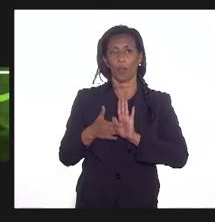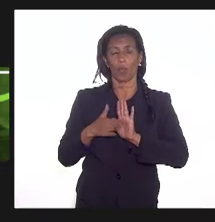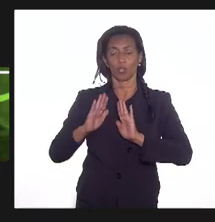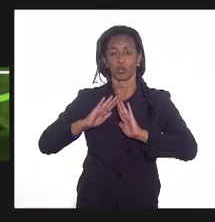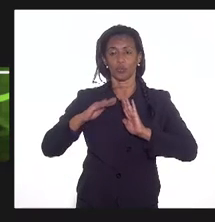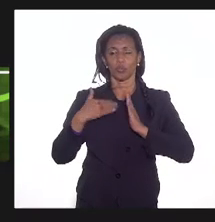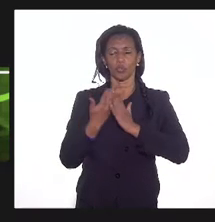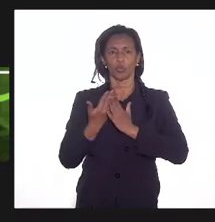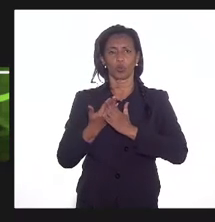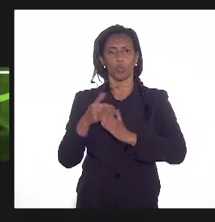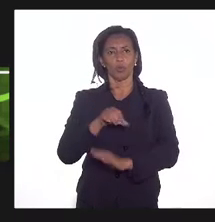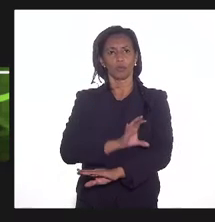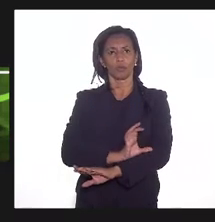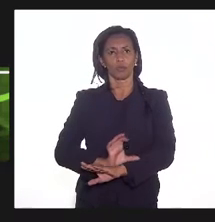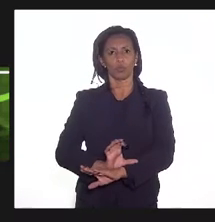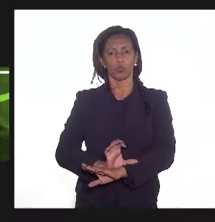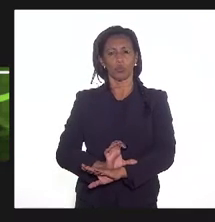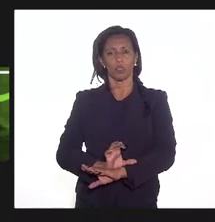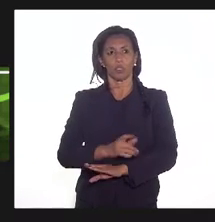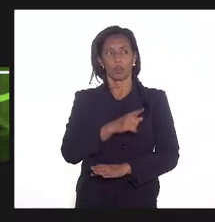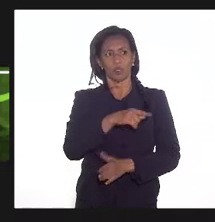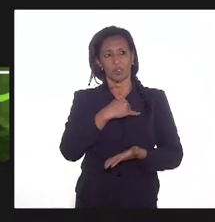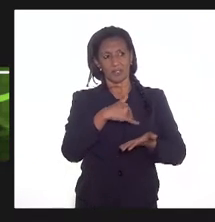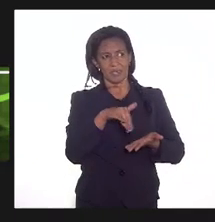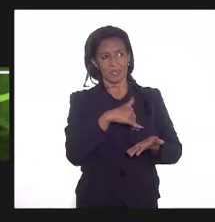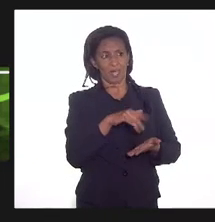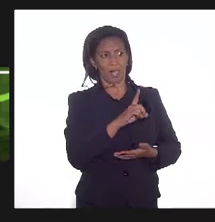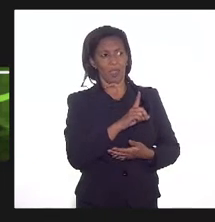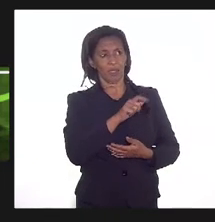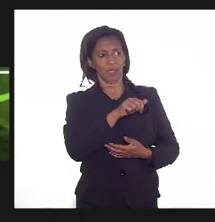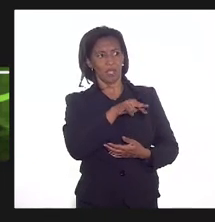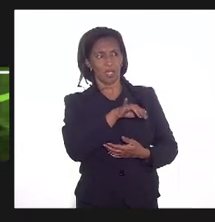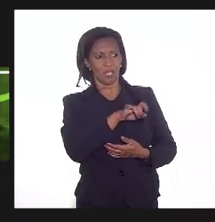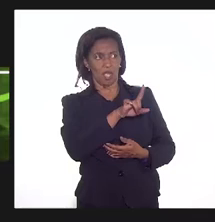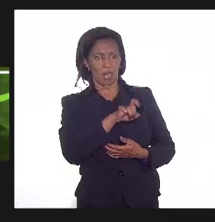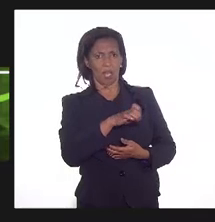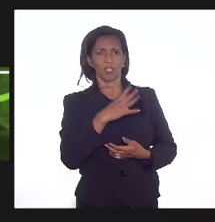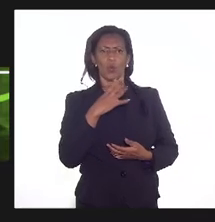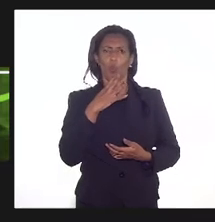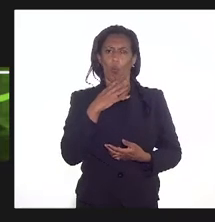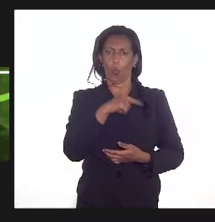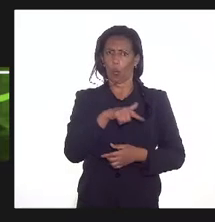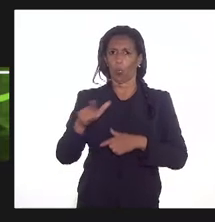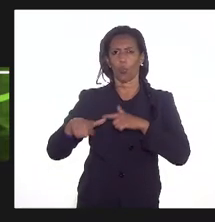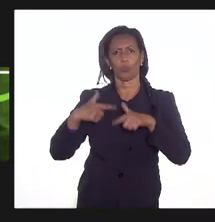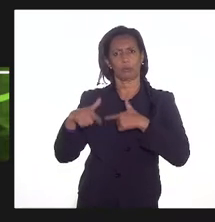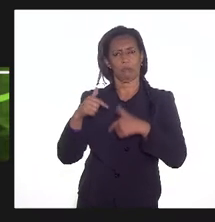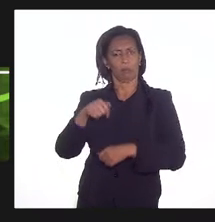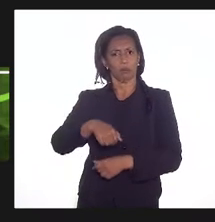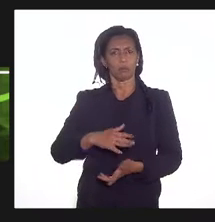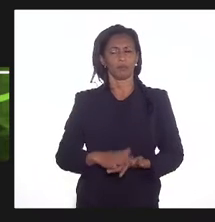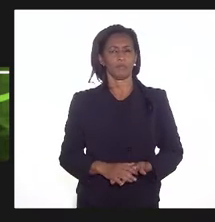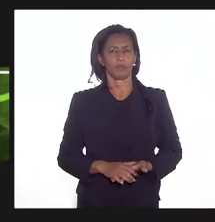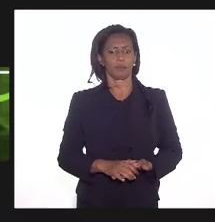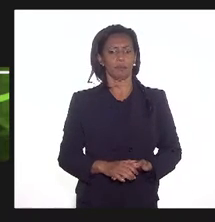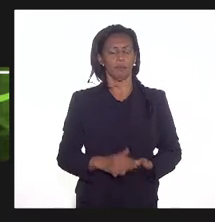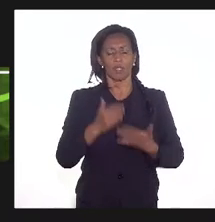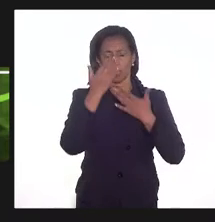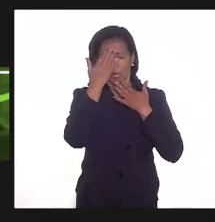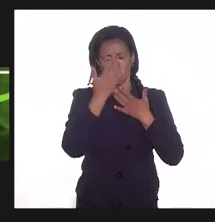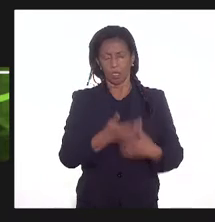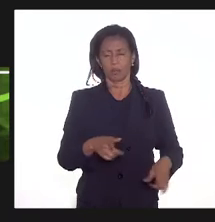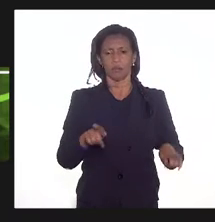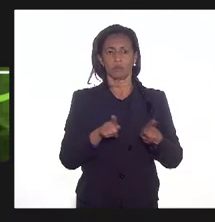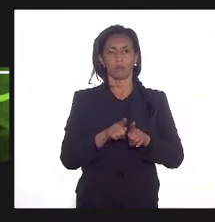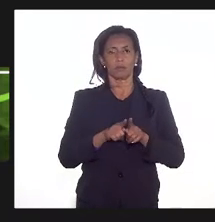de uma escola de cultura né da nossa secretária a Daniela que ela já conhece um pouco do nosso trabalho aqui e agradeço também